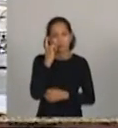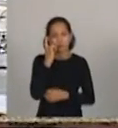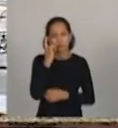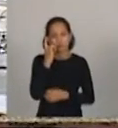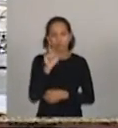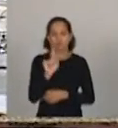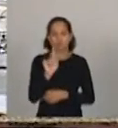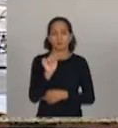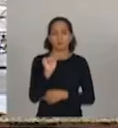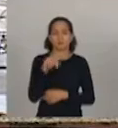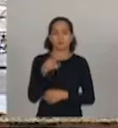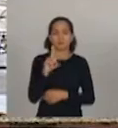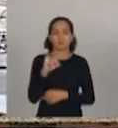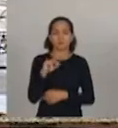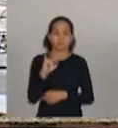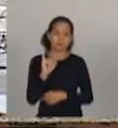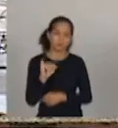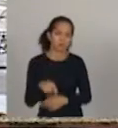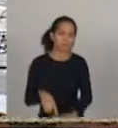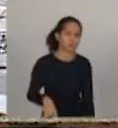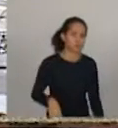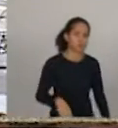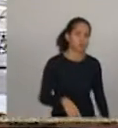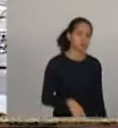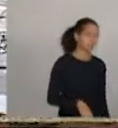Deputado Gandini.